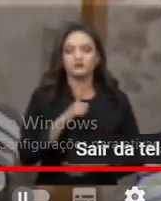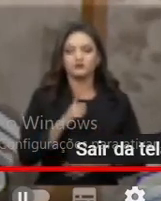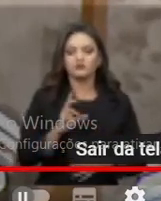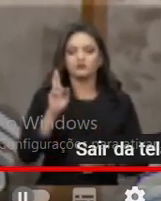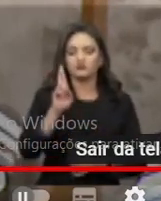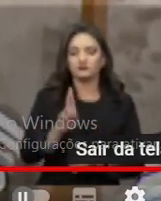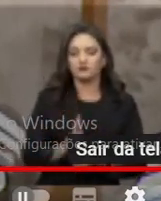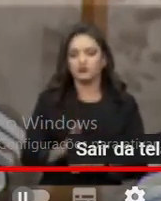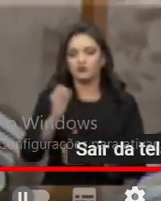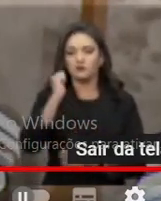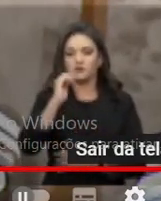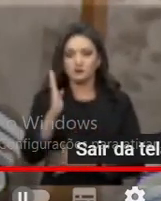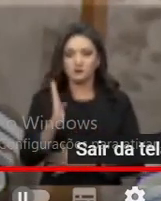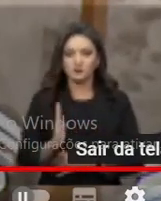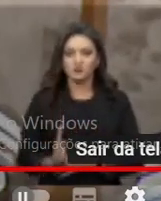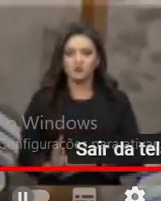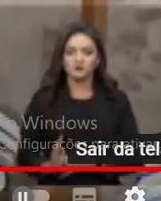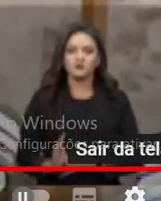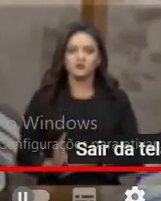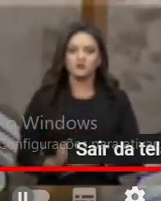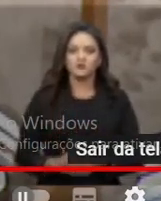este Procurador-Geral,